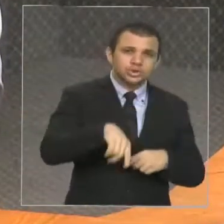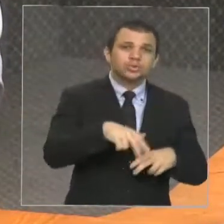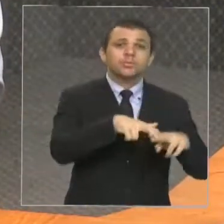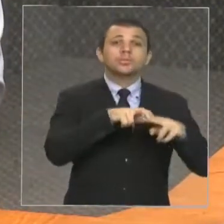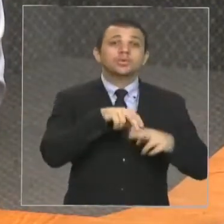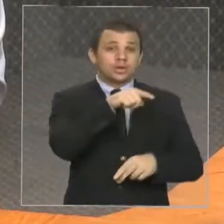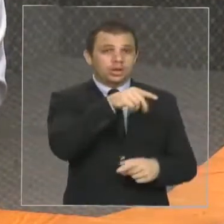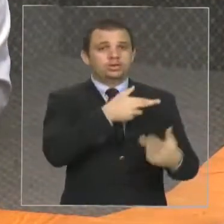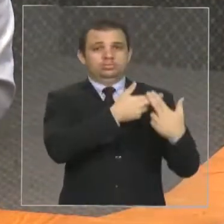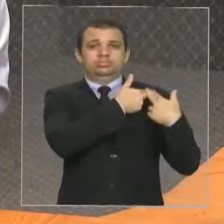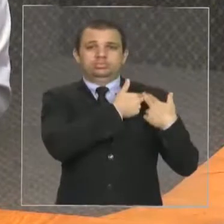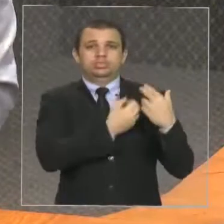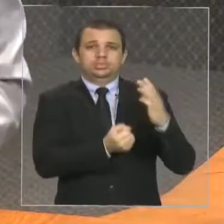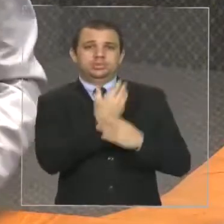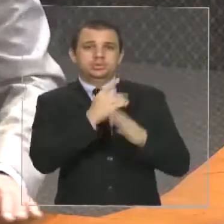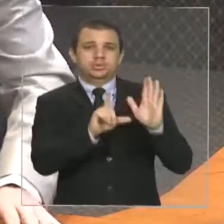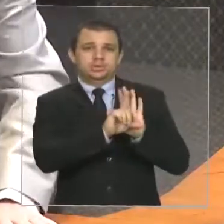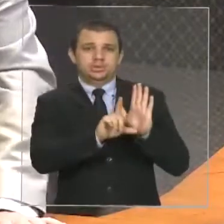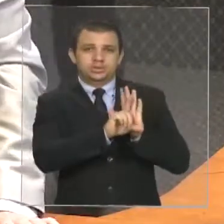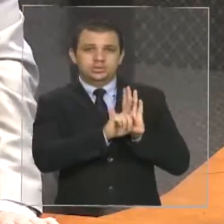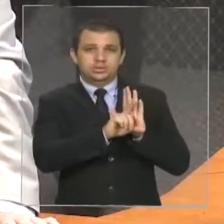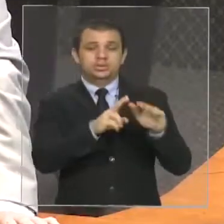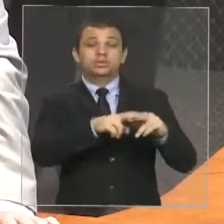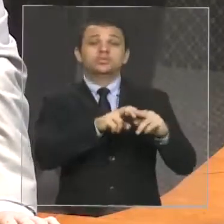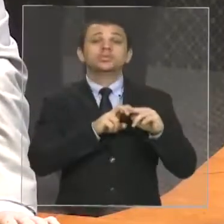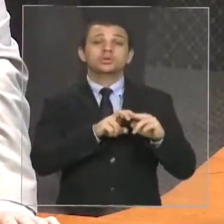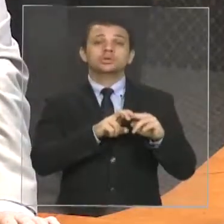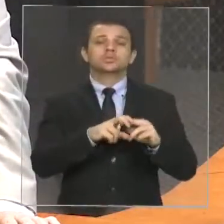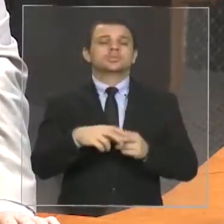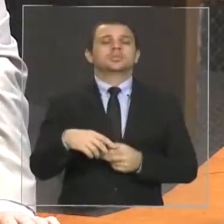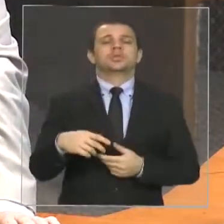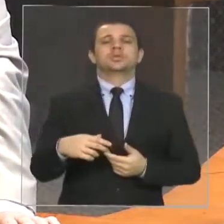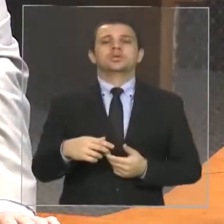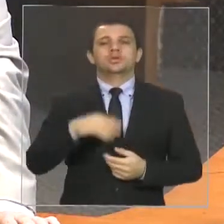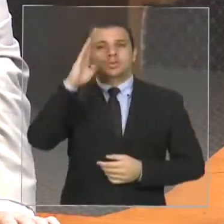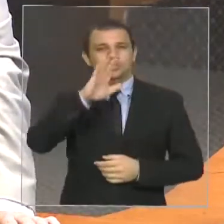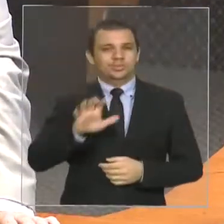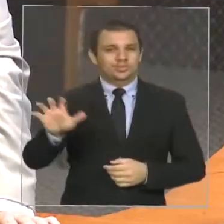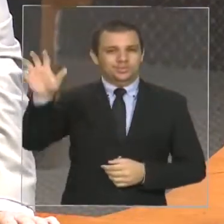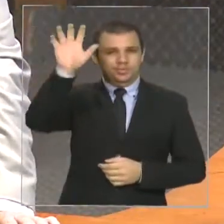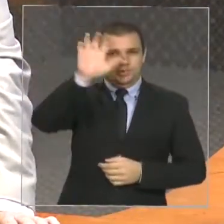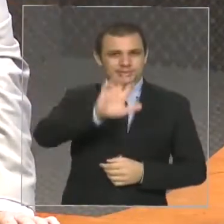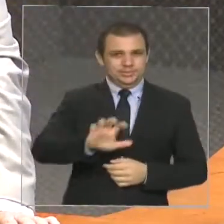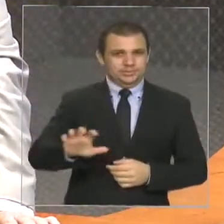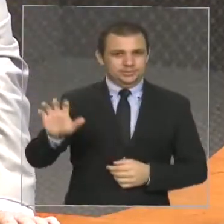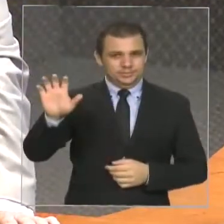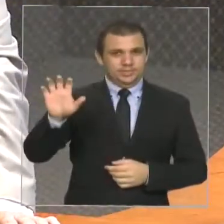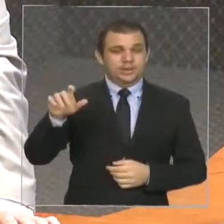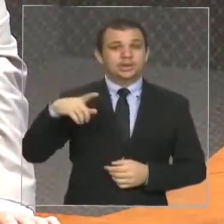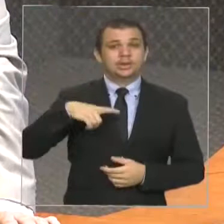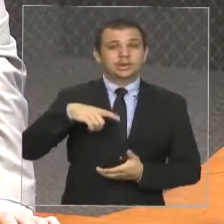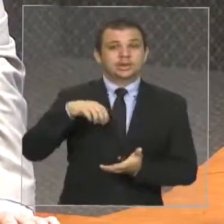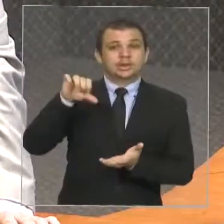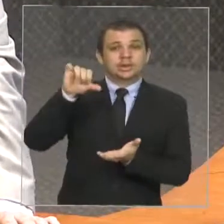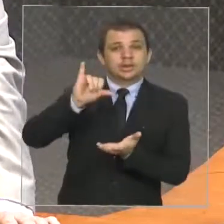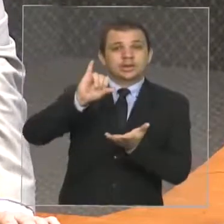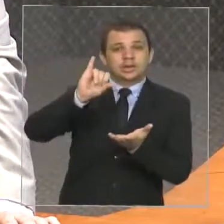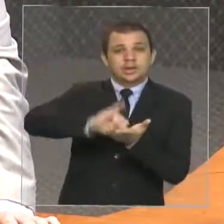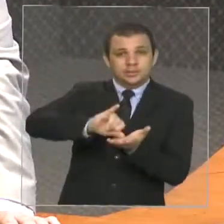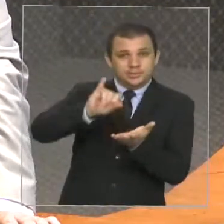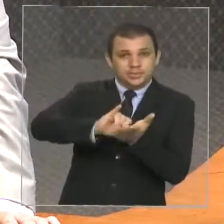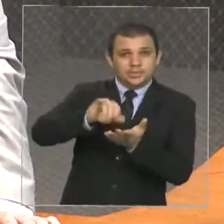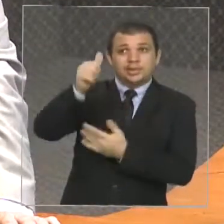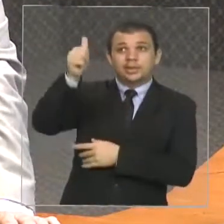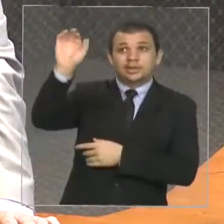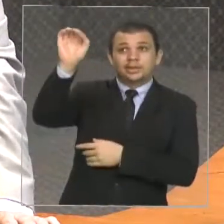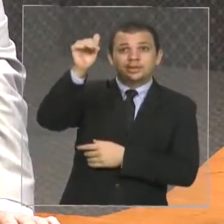legislar. Porque, veja bem, em 10 capitais, deputada Nina, foi proibido o funcionamento do Uber.